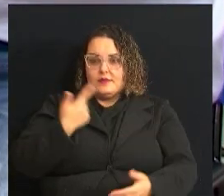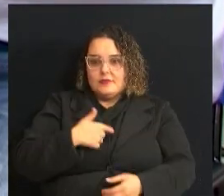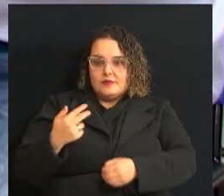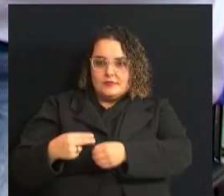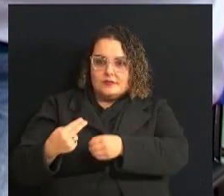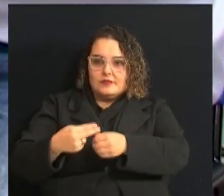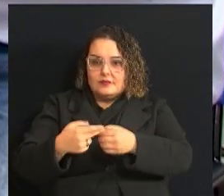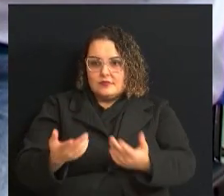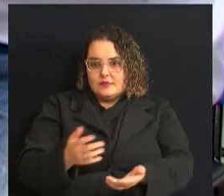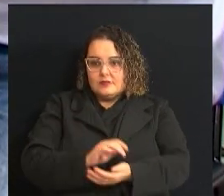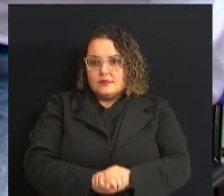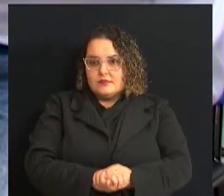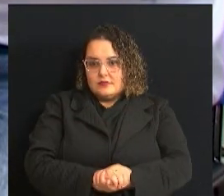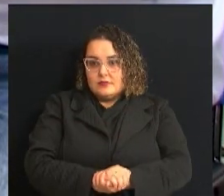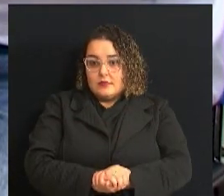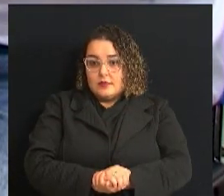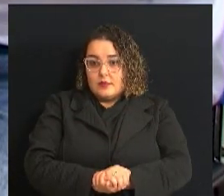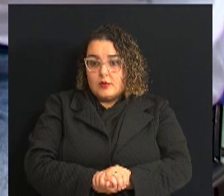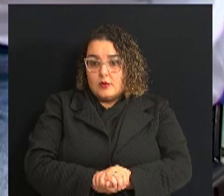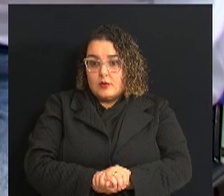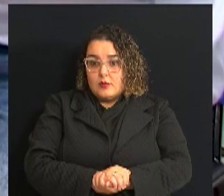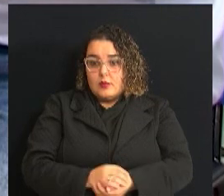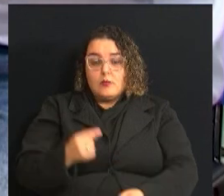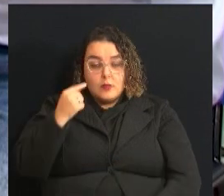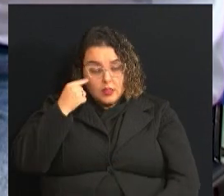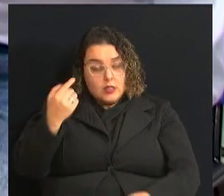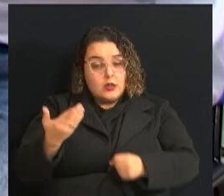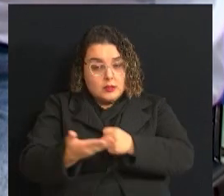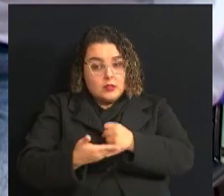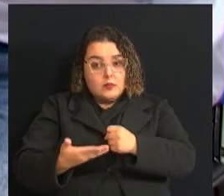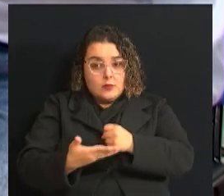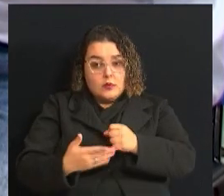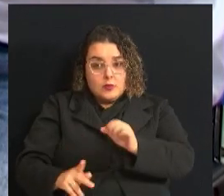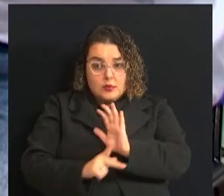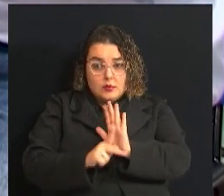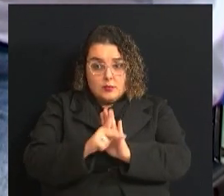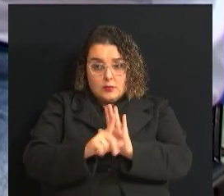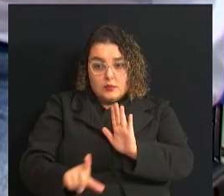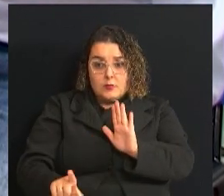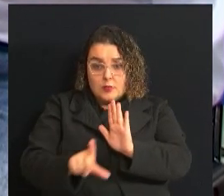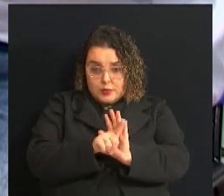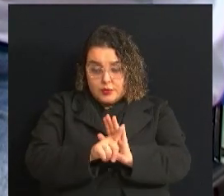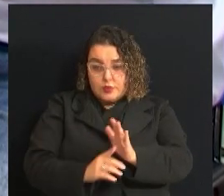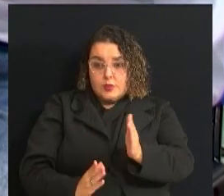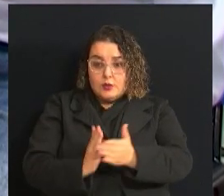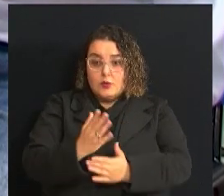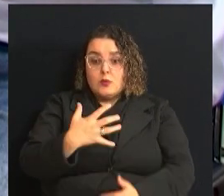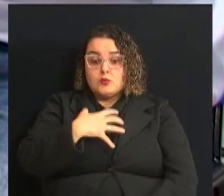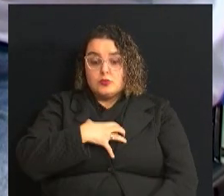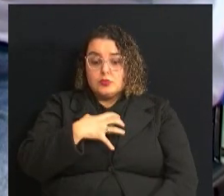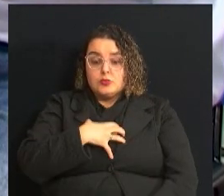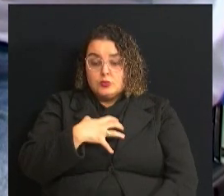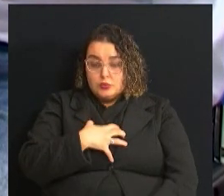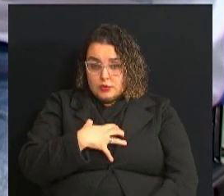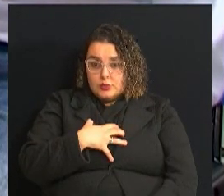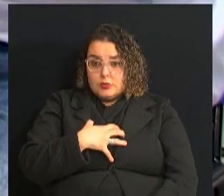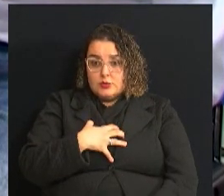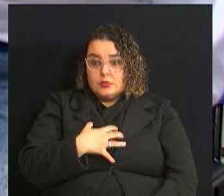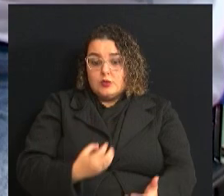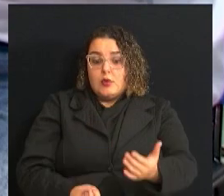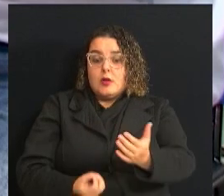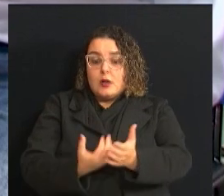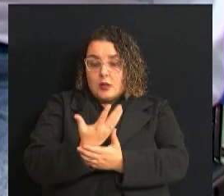que um aspecto fundamental no debate sobre a aprovação do projeto de lei é que a forma como o projeto foi